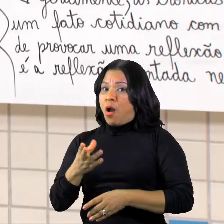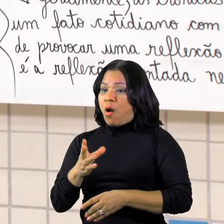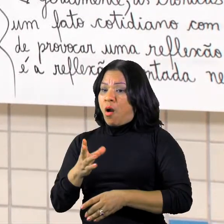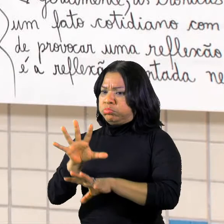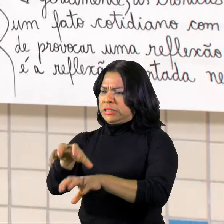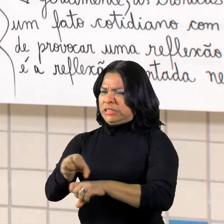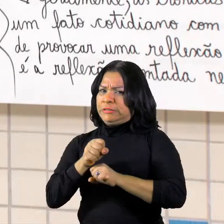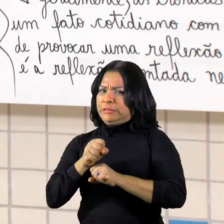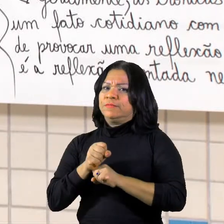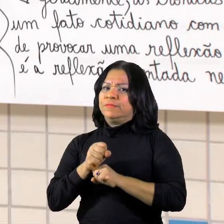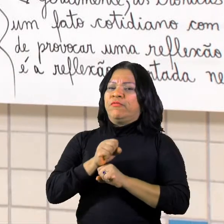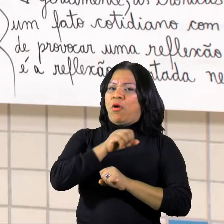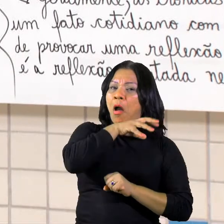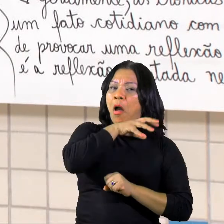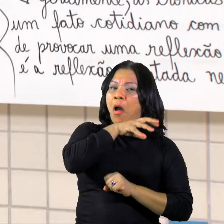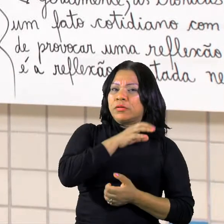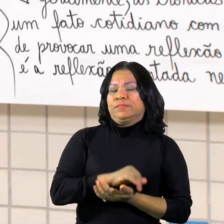Então,